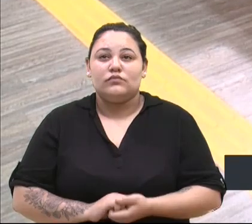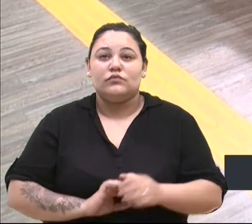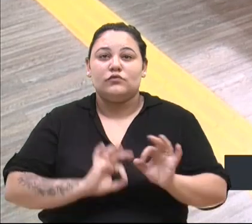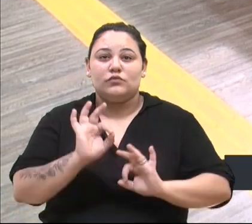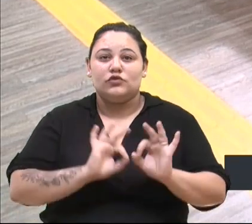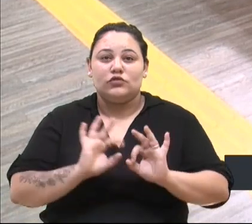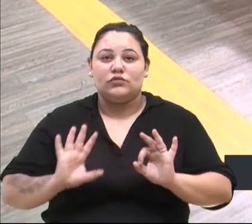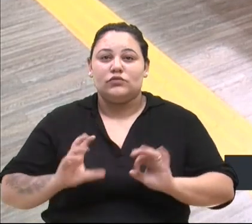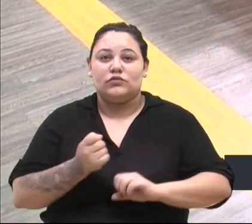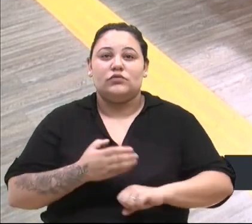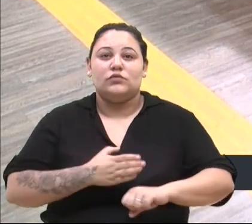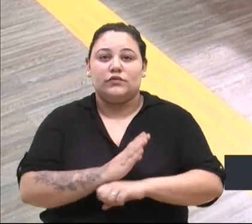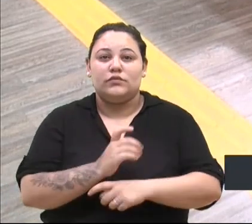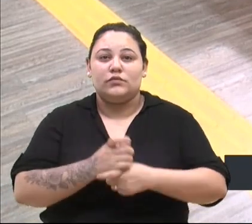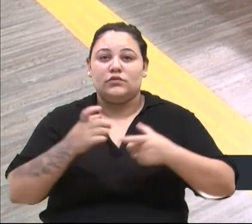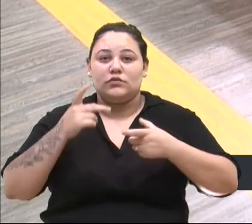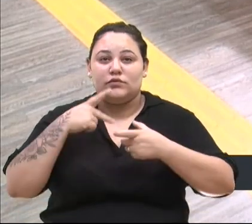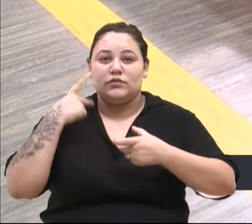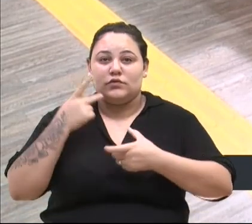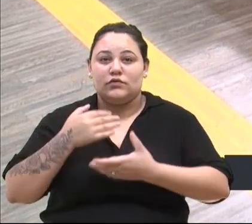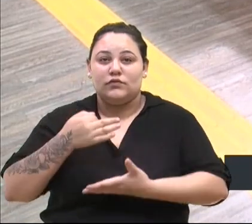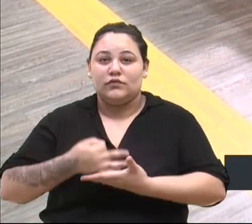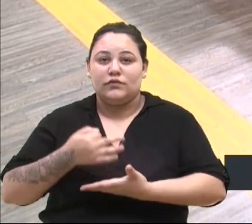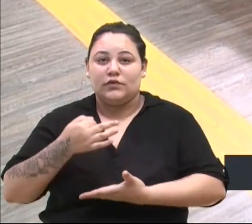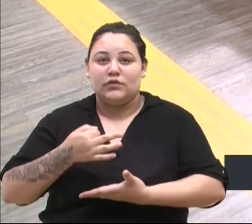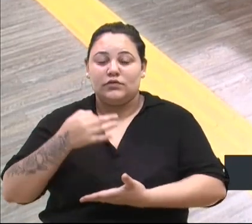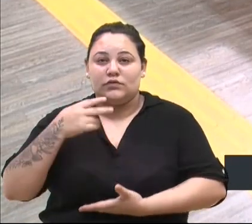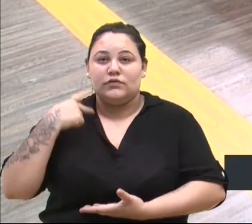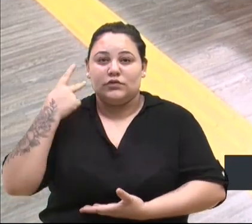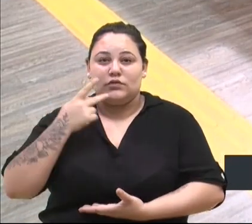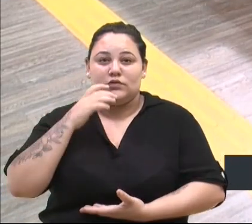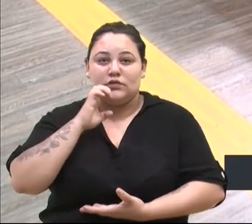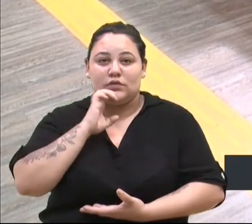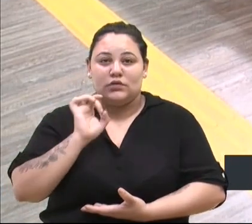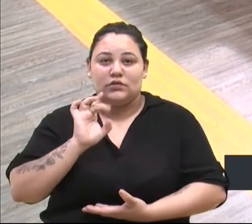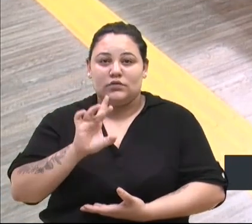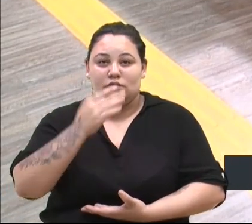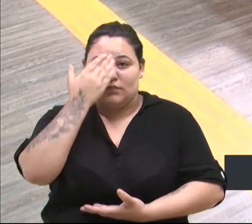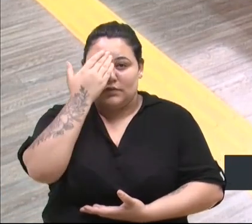aprovados por unanimidade com a ausência da vereadora Estela Balardim. Obrigado a todos.